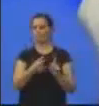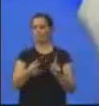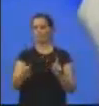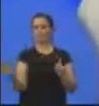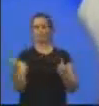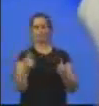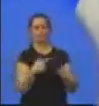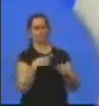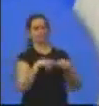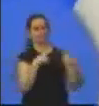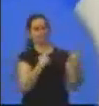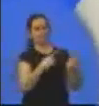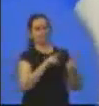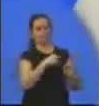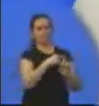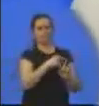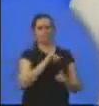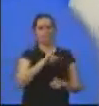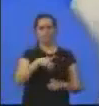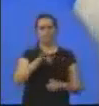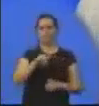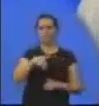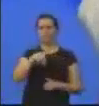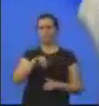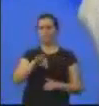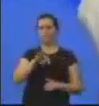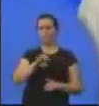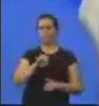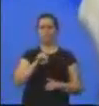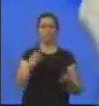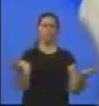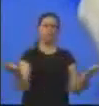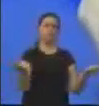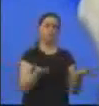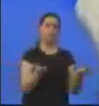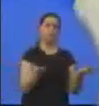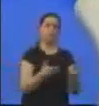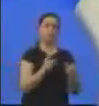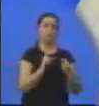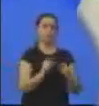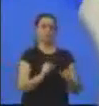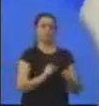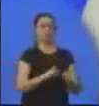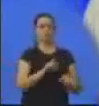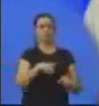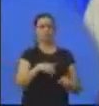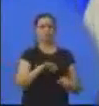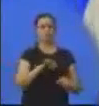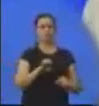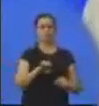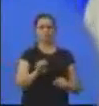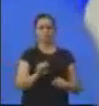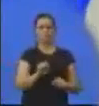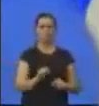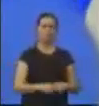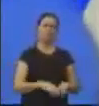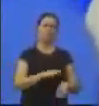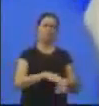Neste caso, vai dar mais infinito. Vamos agora fazer alguns limites mais